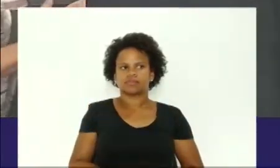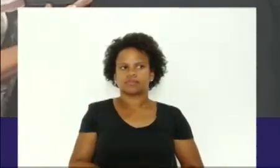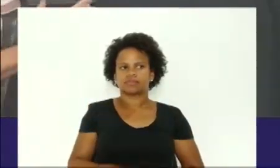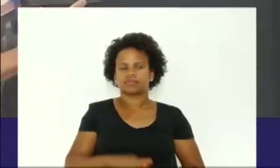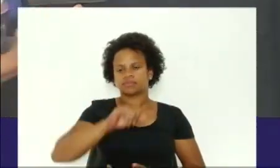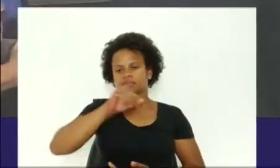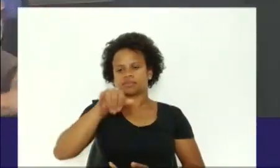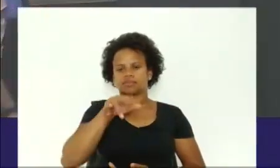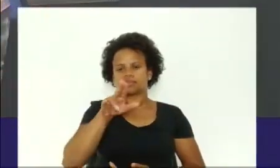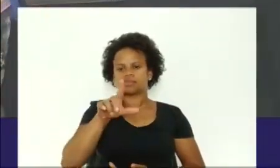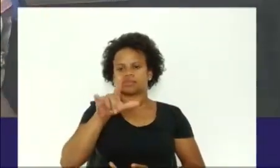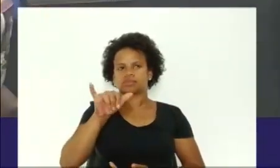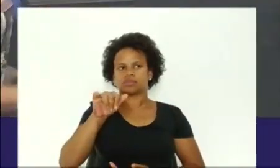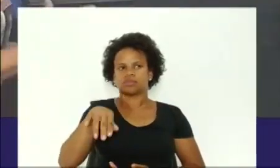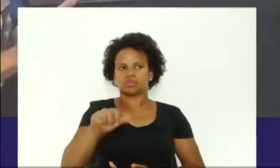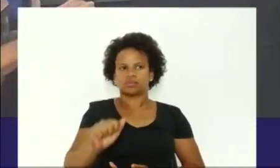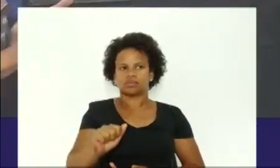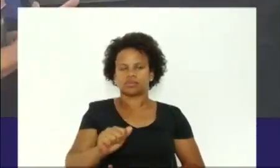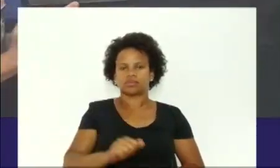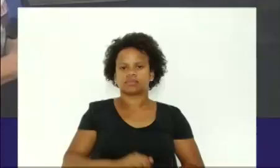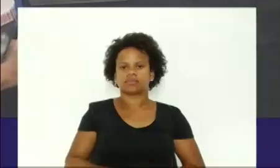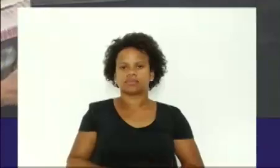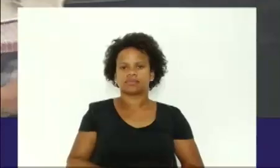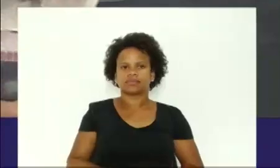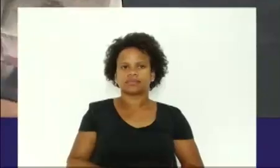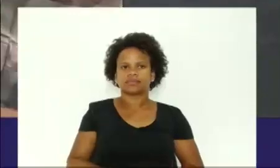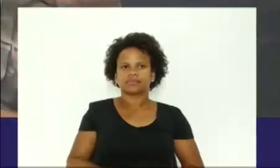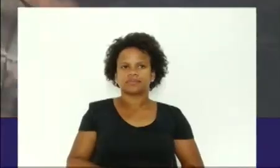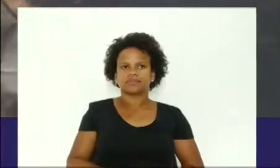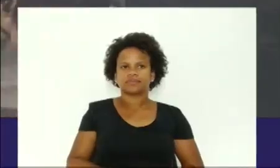Juliana Cristina Gonçalves